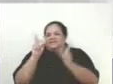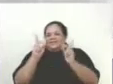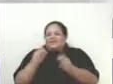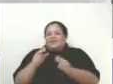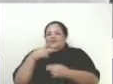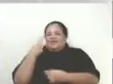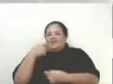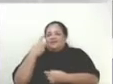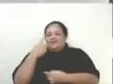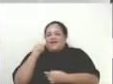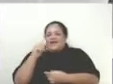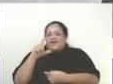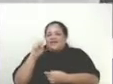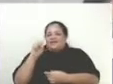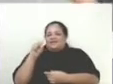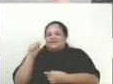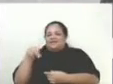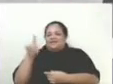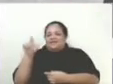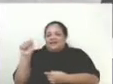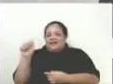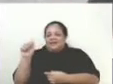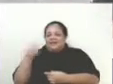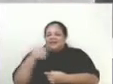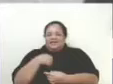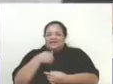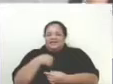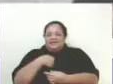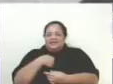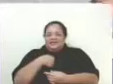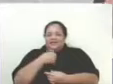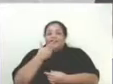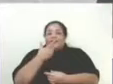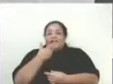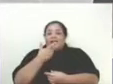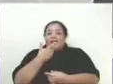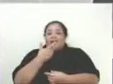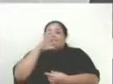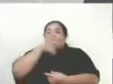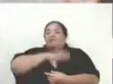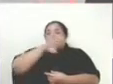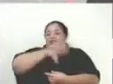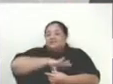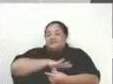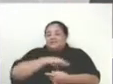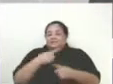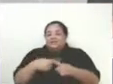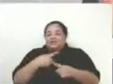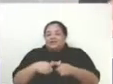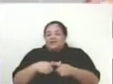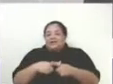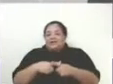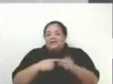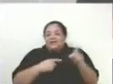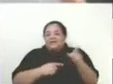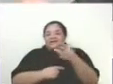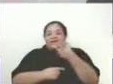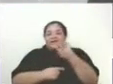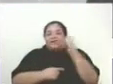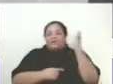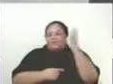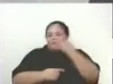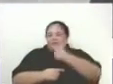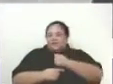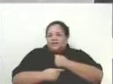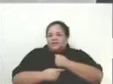simplificar, inclusive, vou até brasileirar, porque lá eles falavam mais bonito, V-Biofarm, V-Biofarm, a gente já